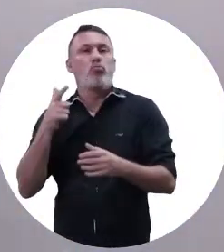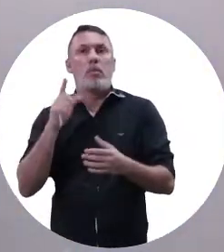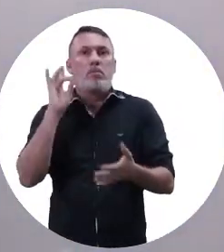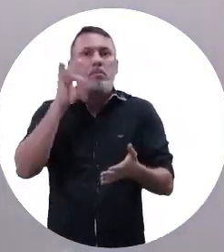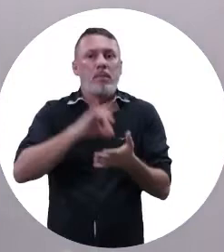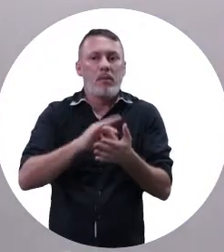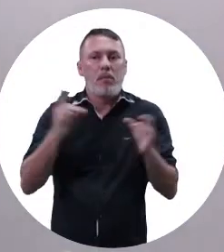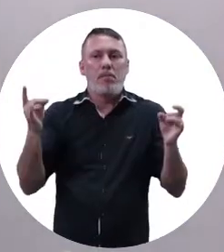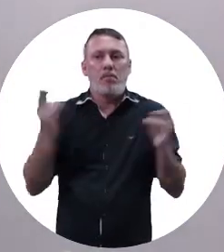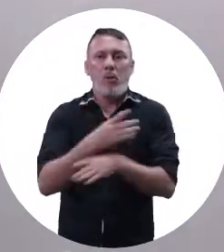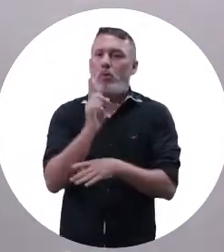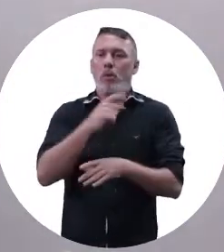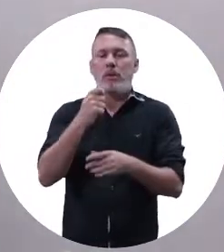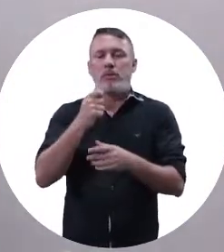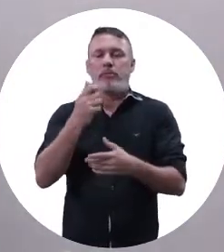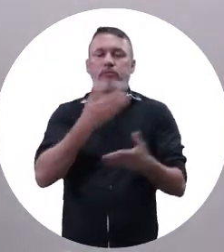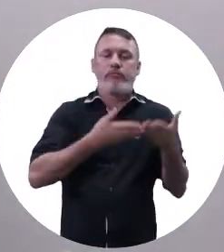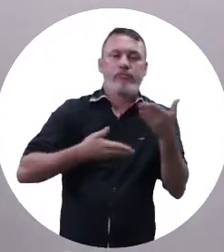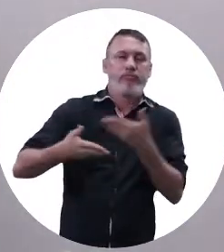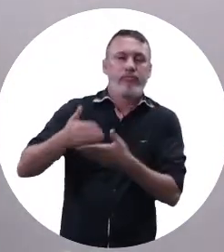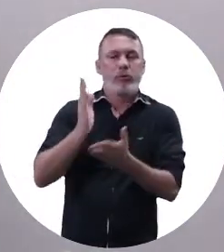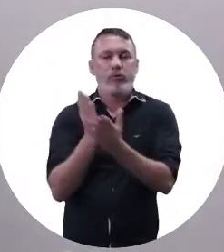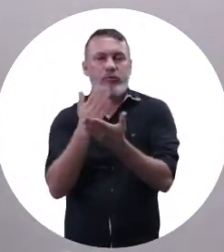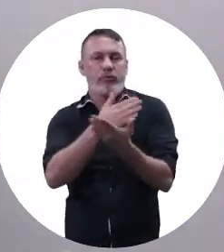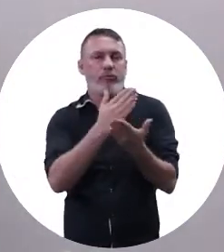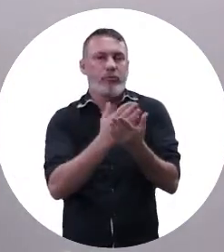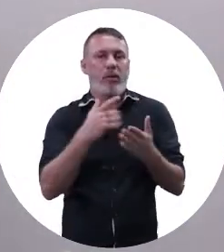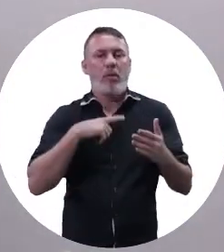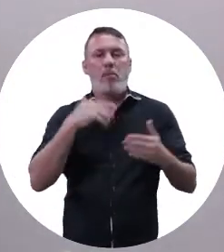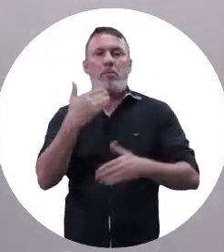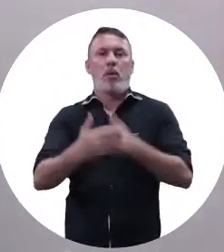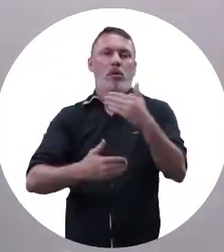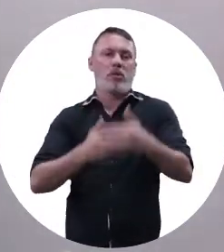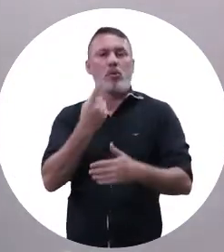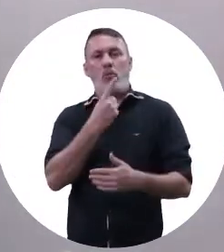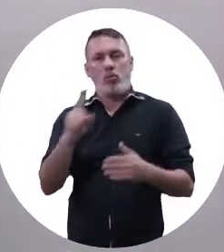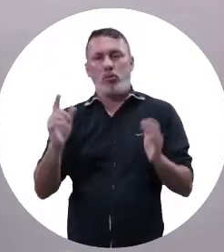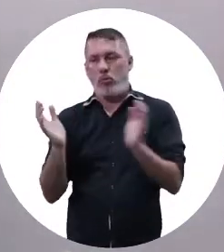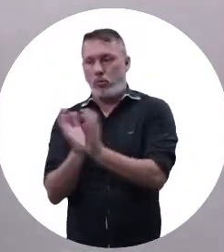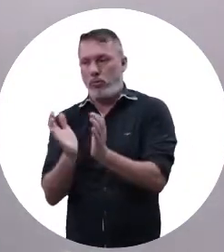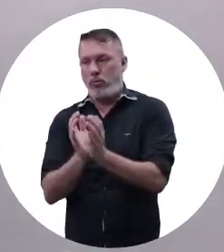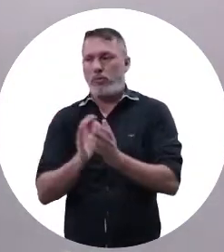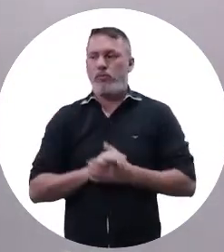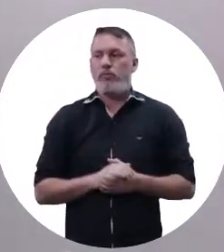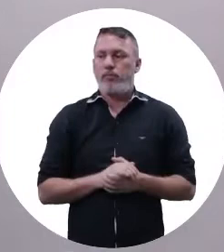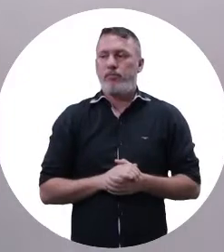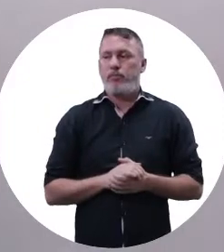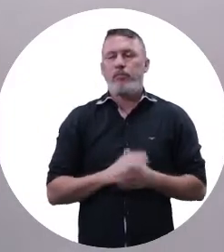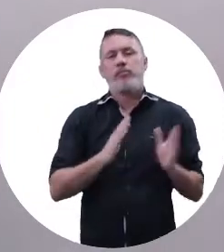reais formadas e existe o processo de compartilhamento desses elétrons na última camada.